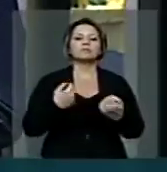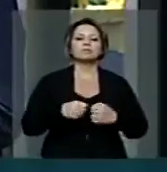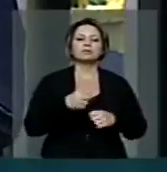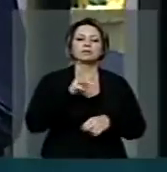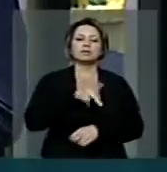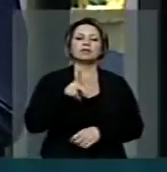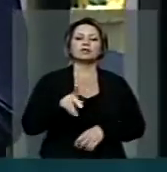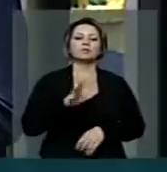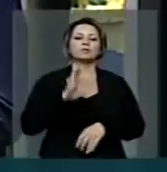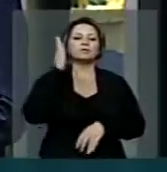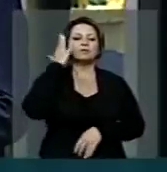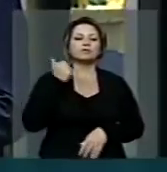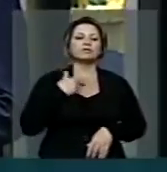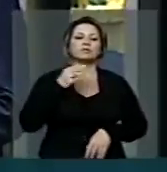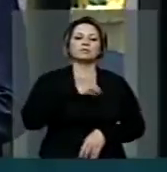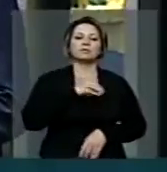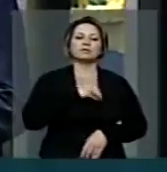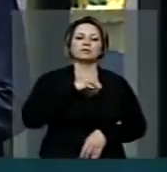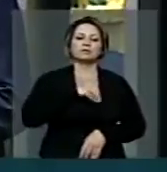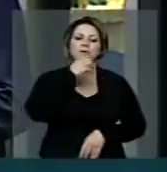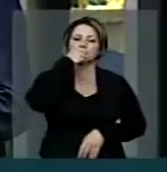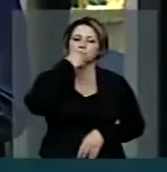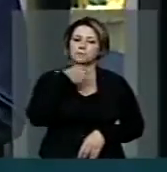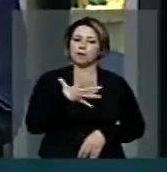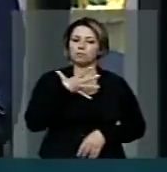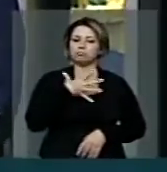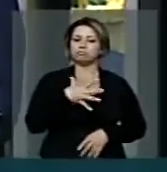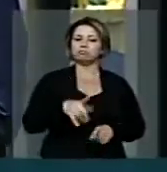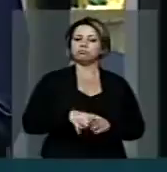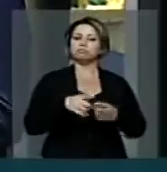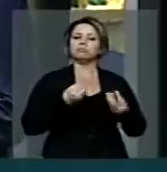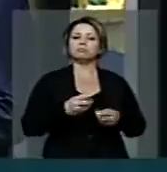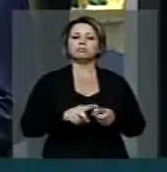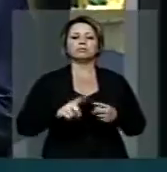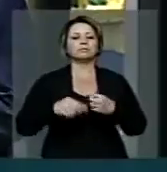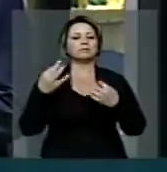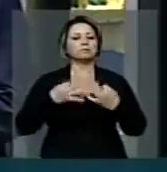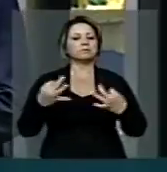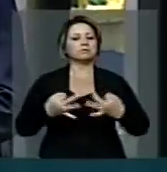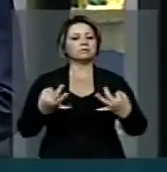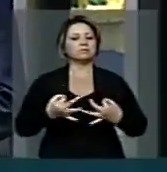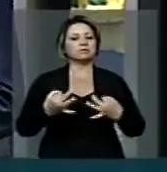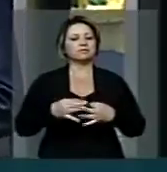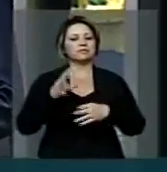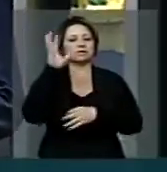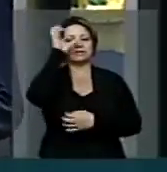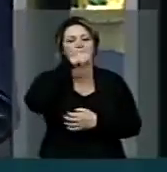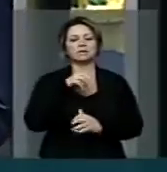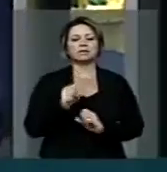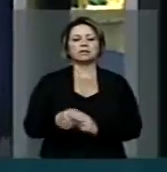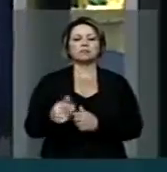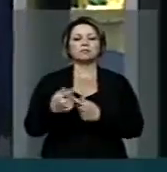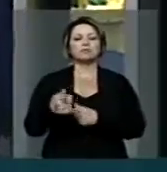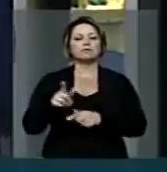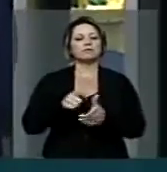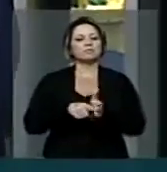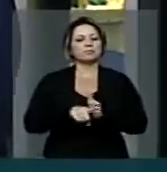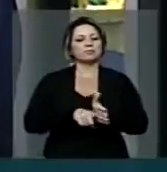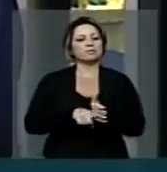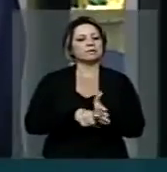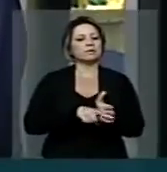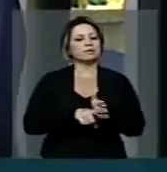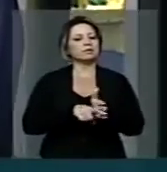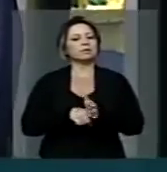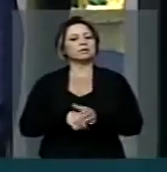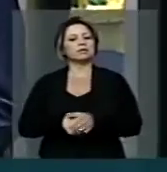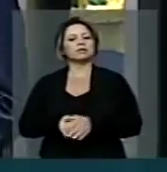professores qualificados com salário digno para que possam aperfeiçoar-se, para que possam pesquisar,